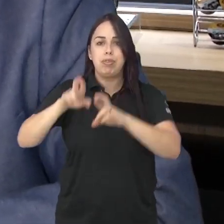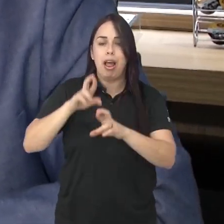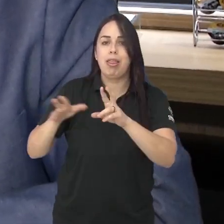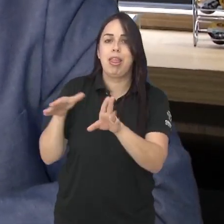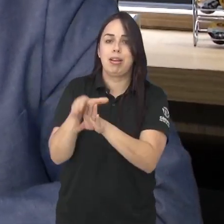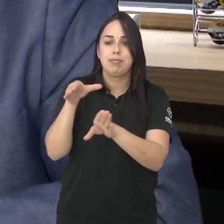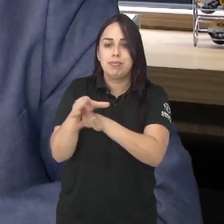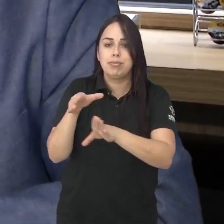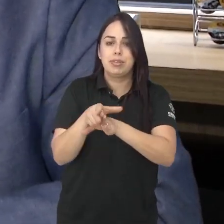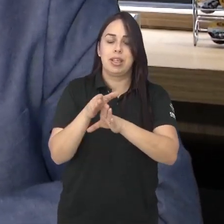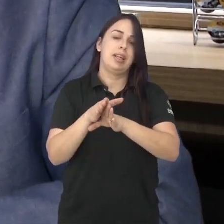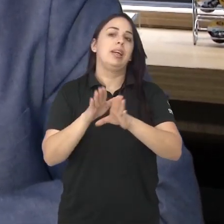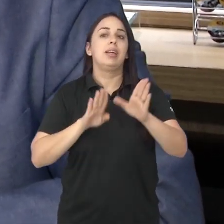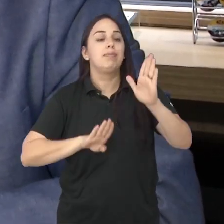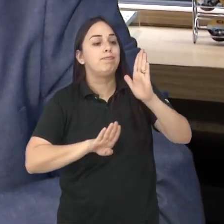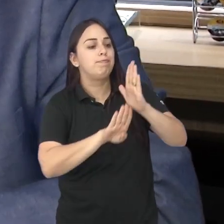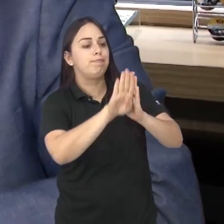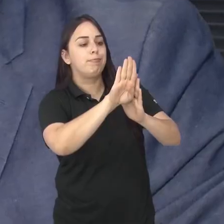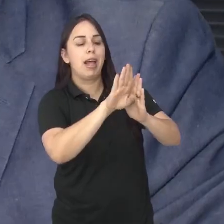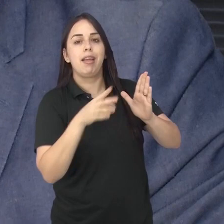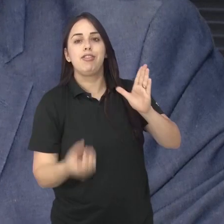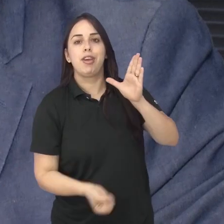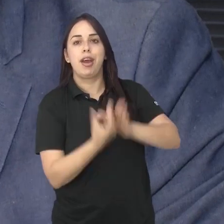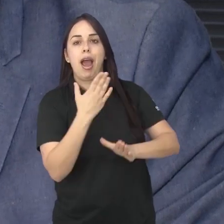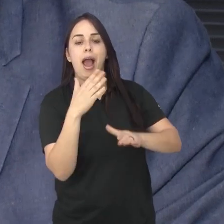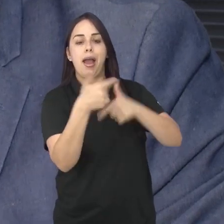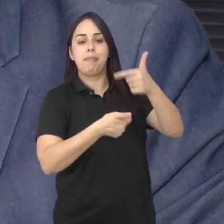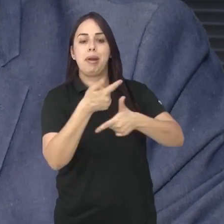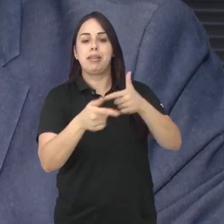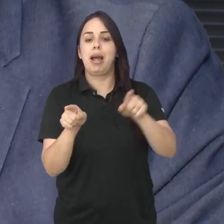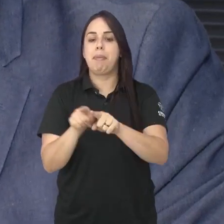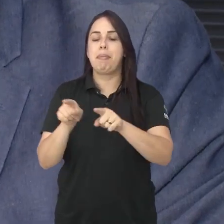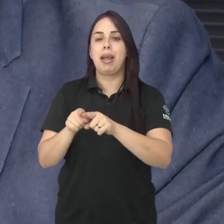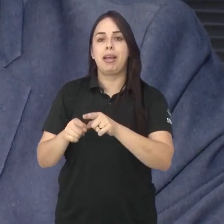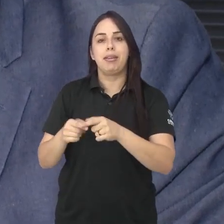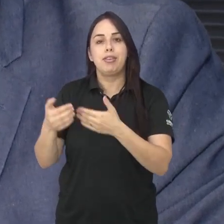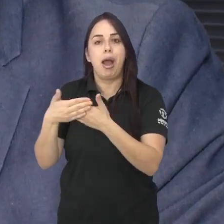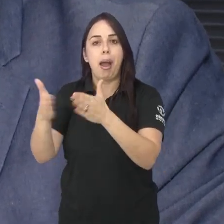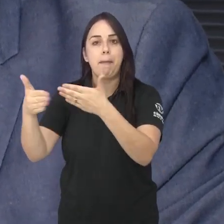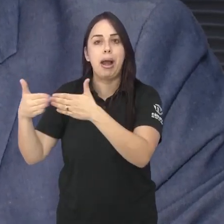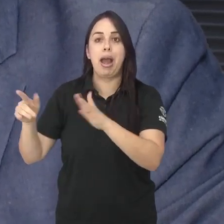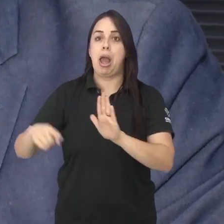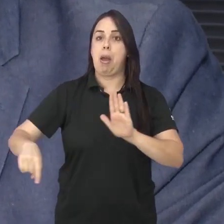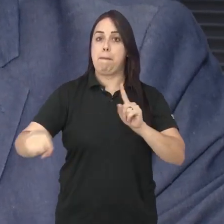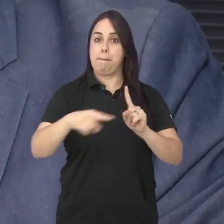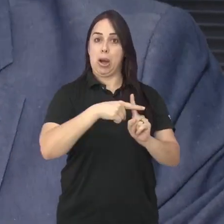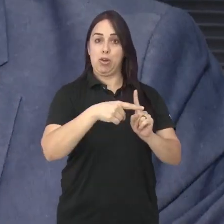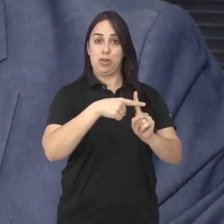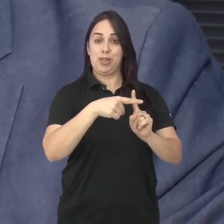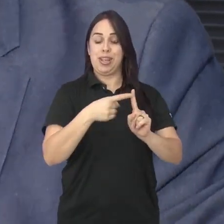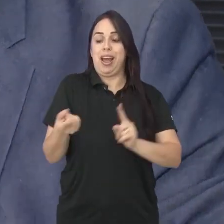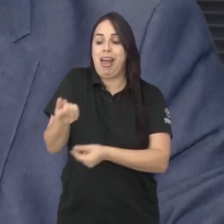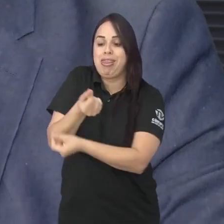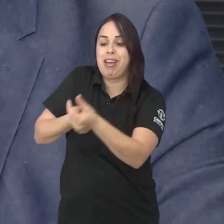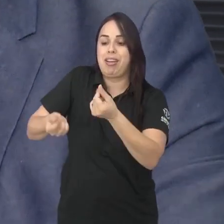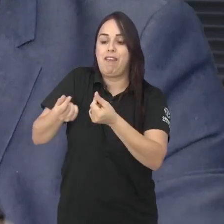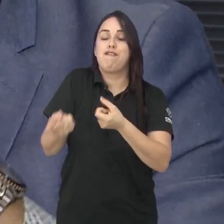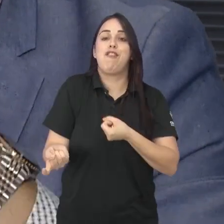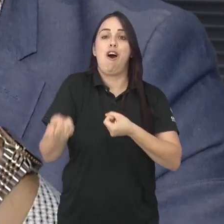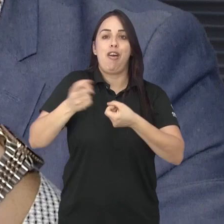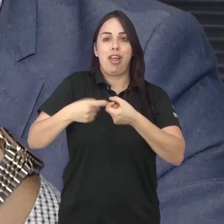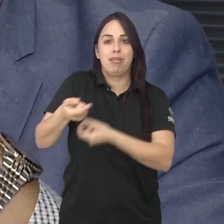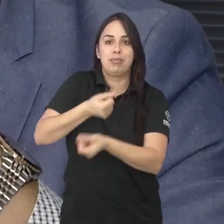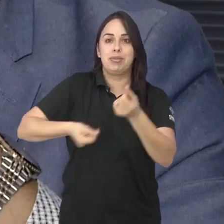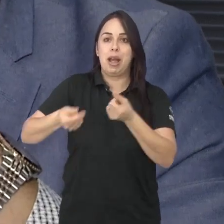acredita que essa alta na criação de empresas e também na geração de empregos é um sinal positivo do retorno da